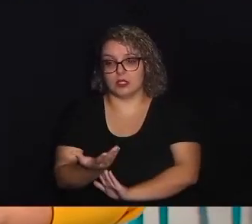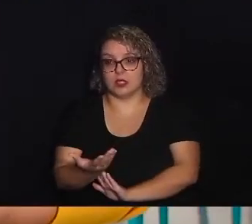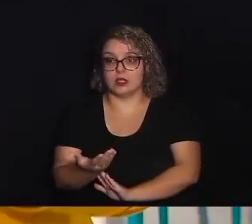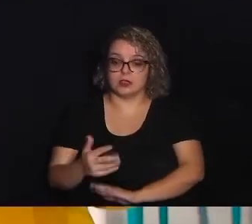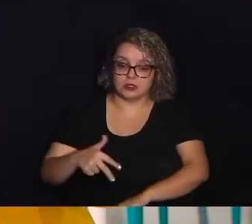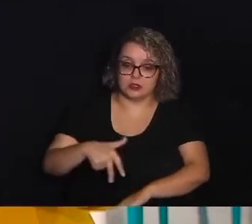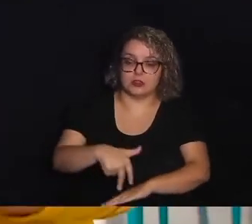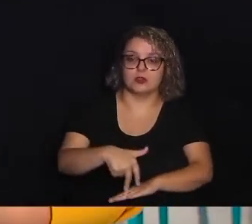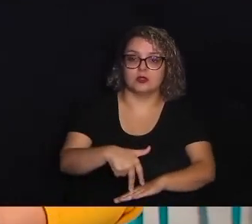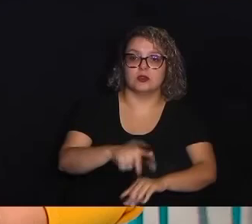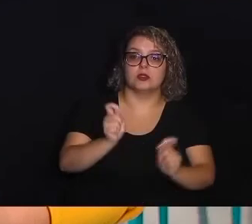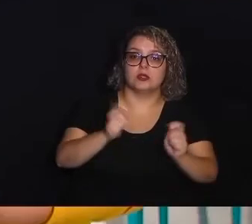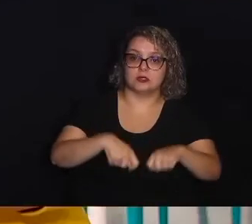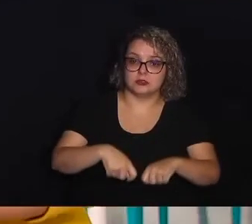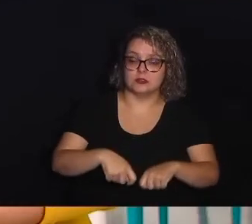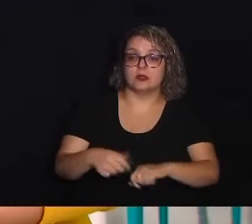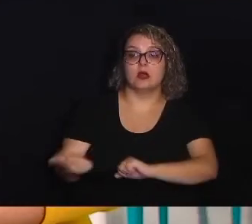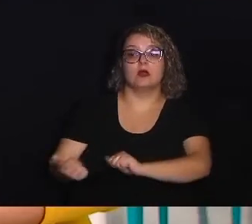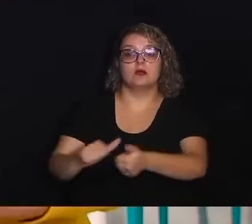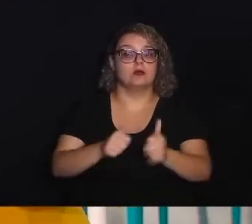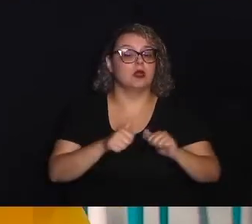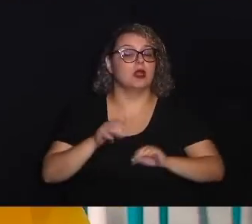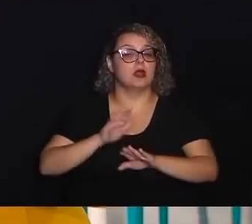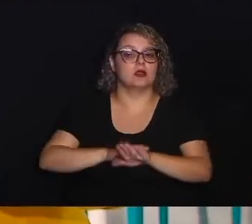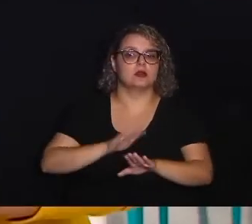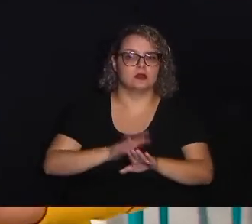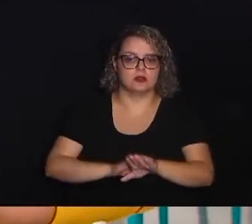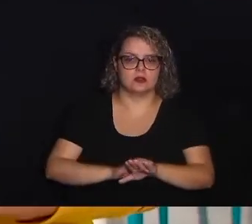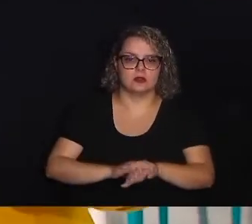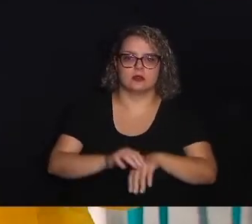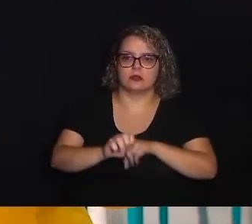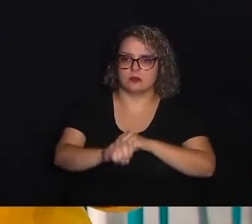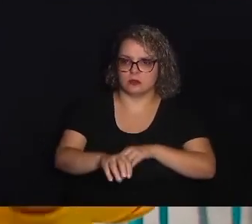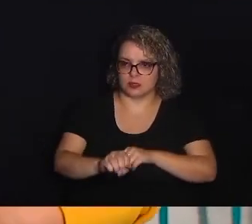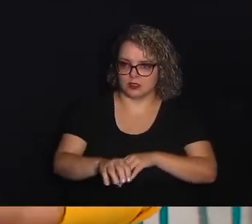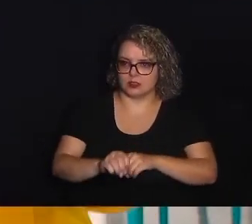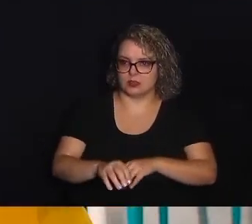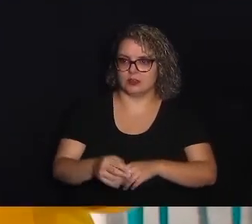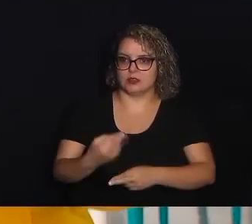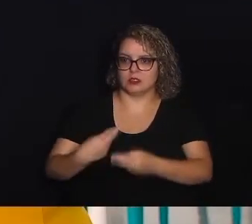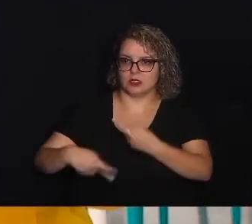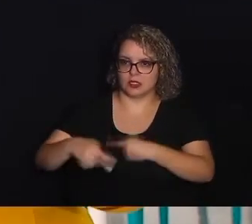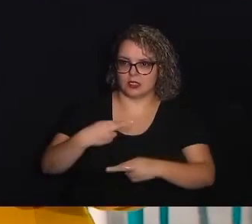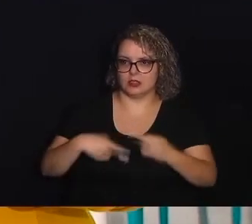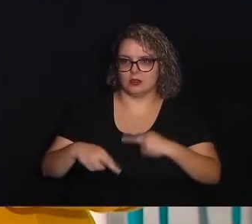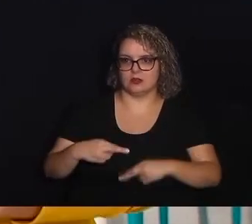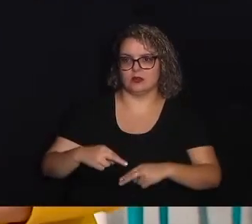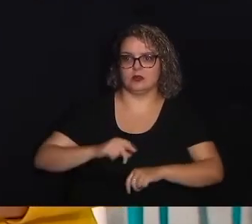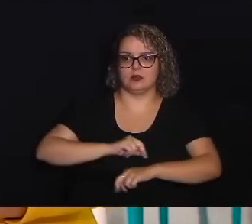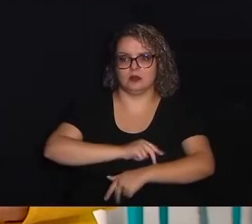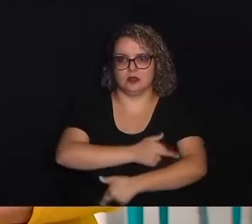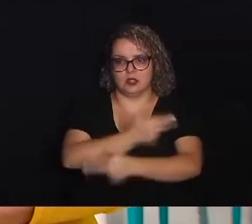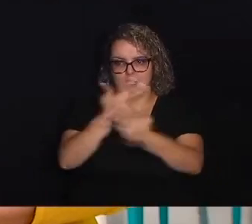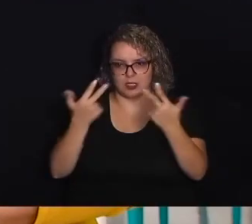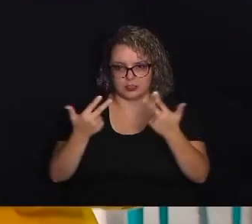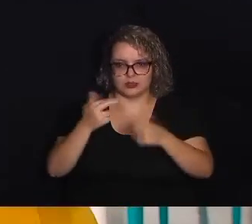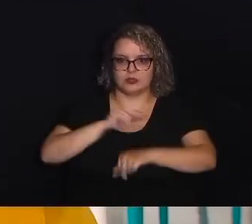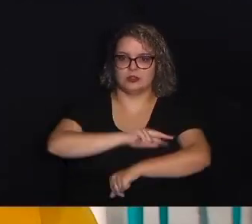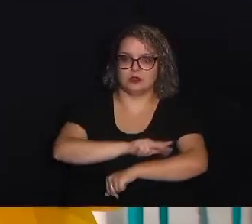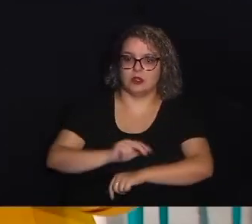propor implementar executar e avaliar as ações para a educação das